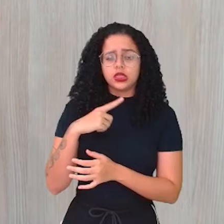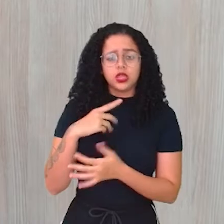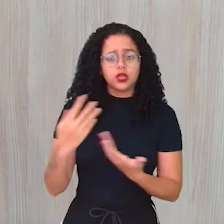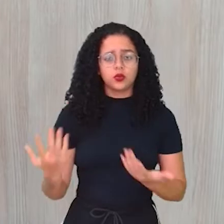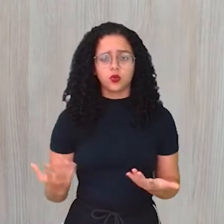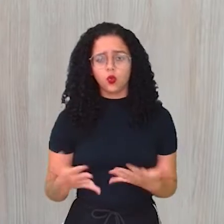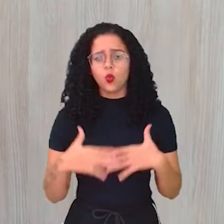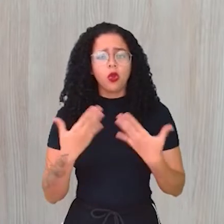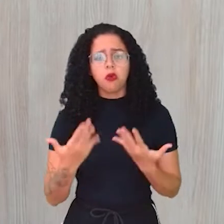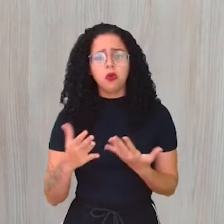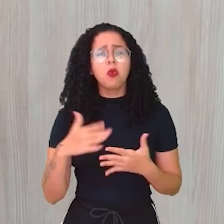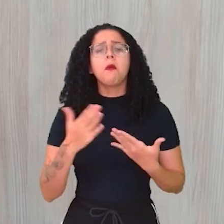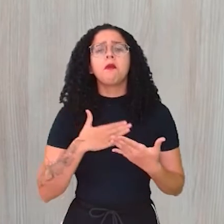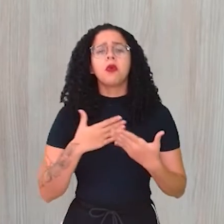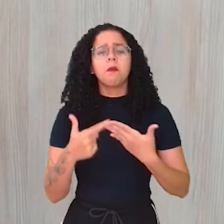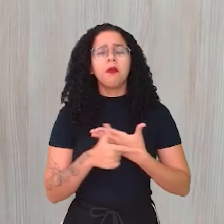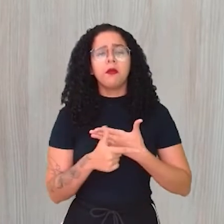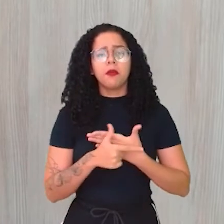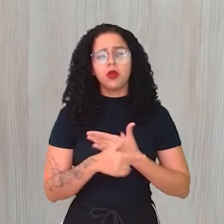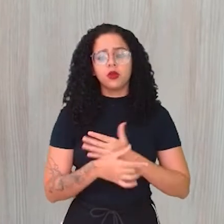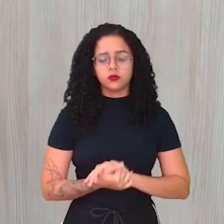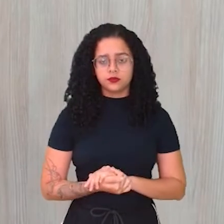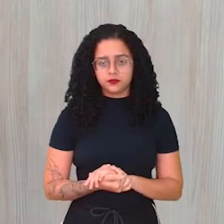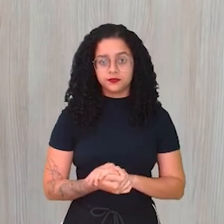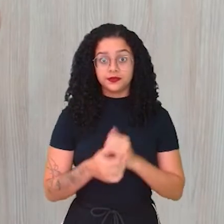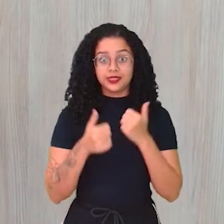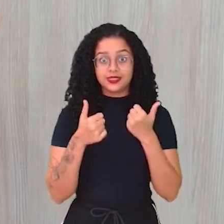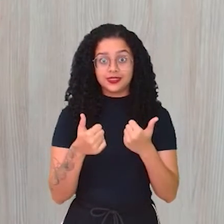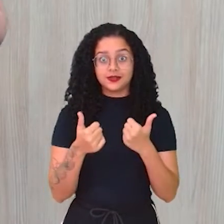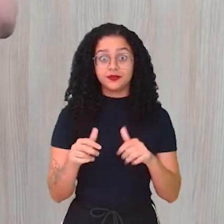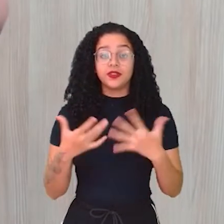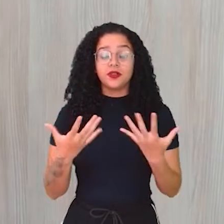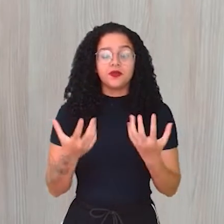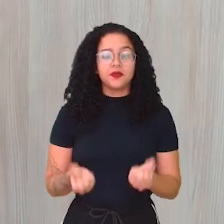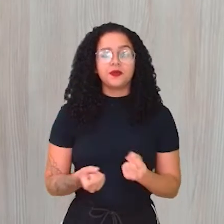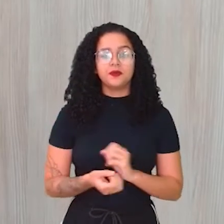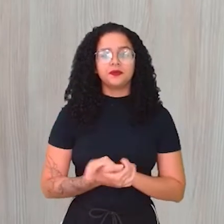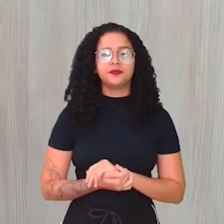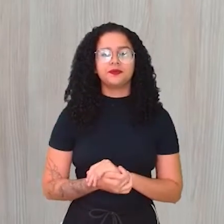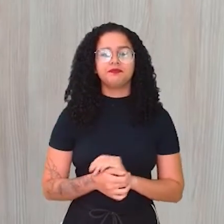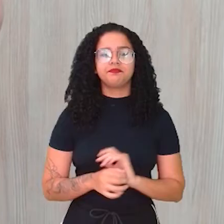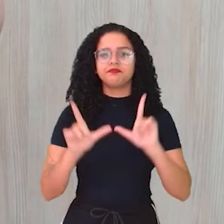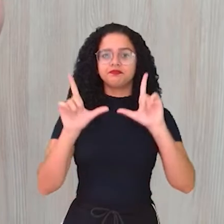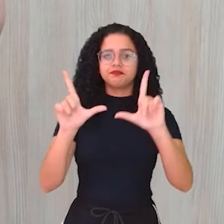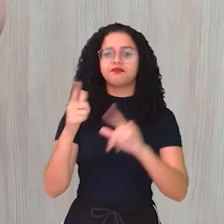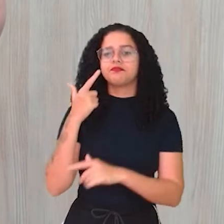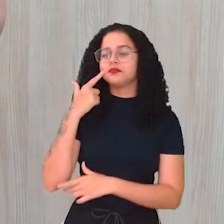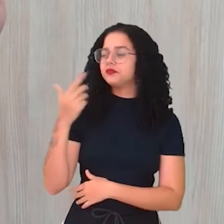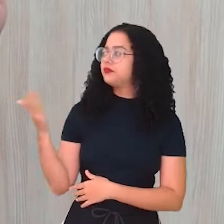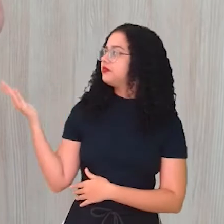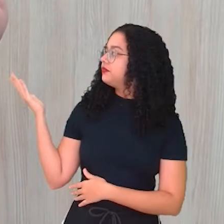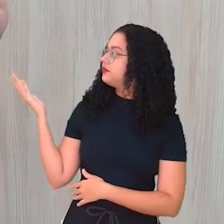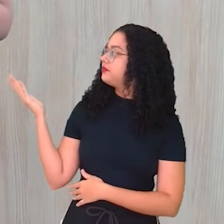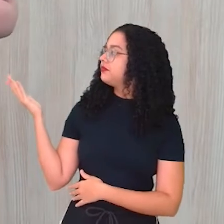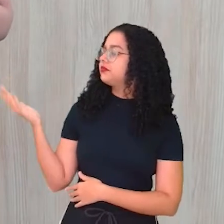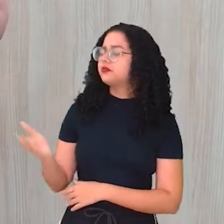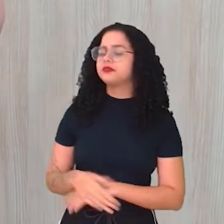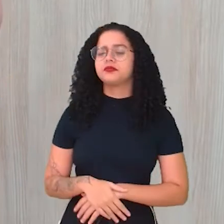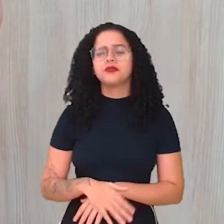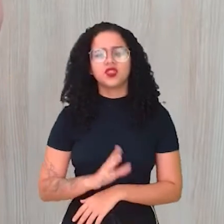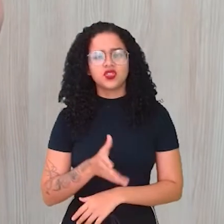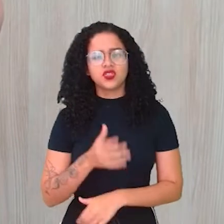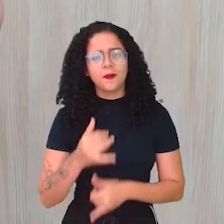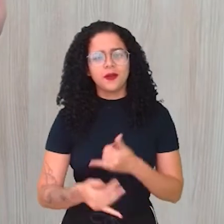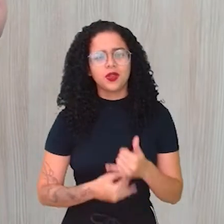tudo. Qual é o meu papel nisso tudo, beleza? Então, vamos lá. Na tela eu coloquei uma brincadeira, Tiago. Já brincou de telefone sem